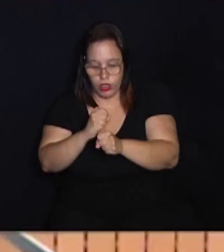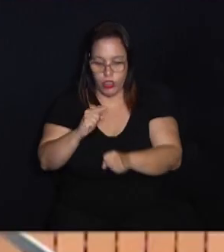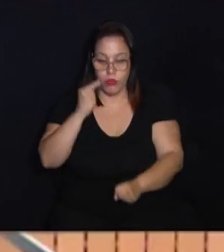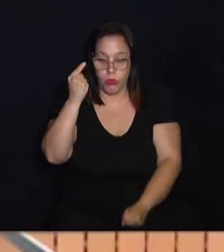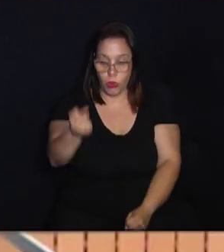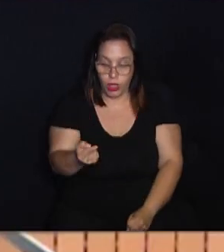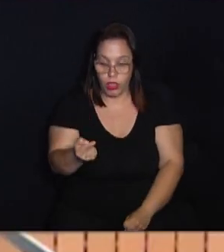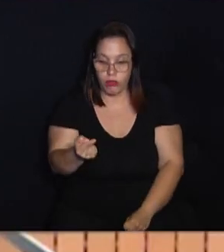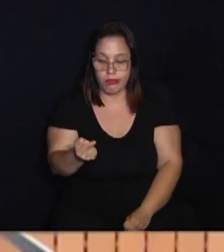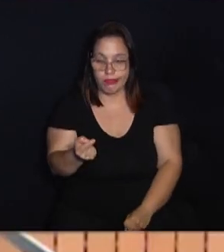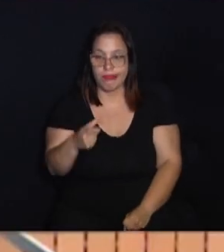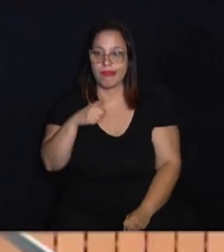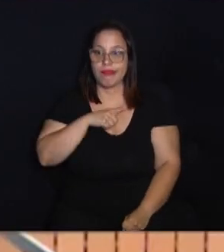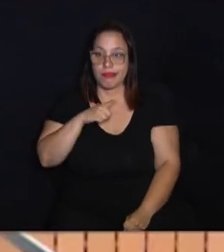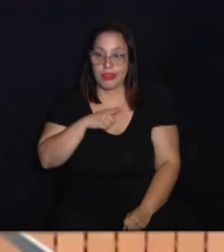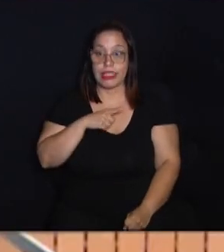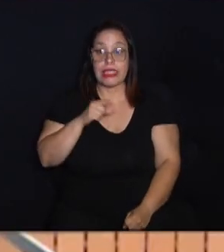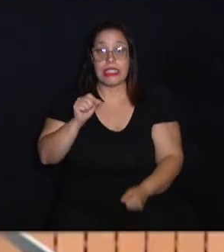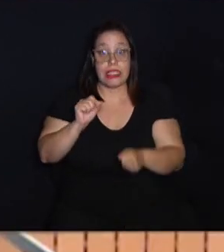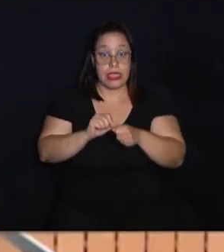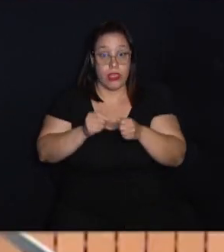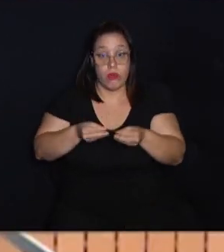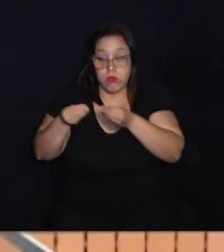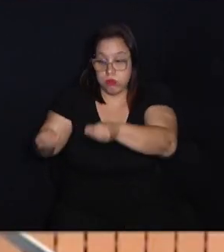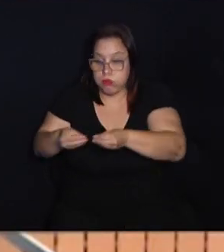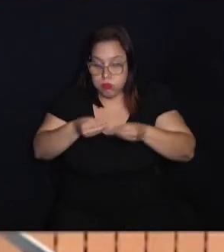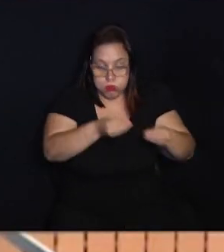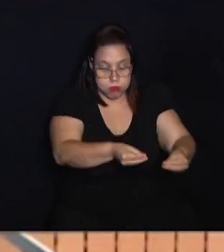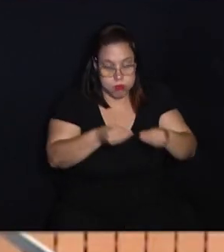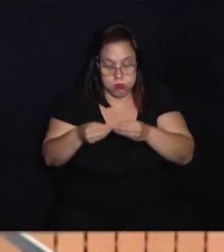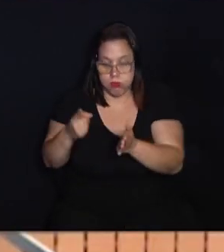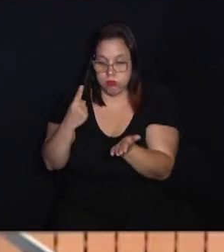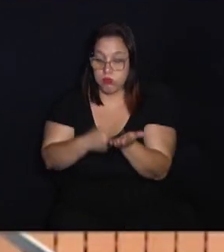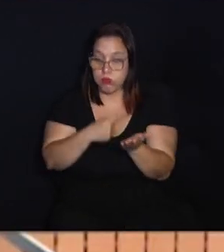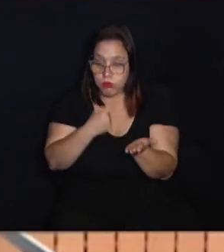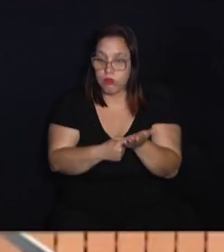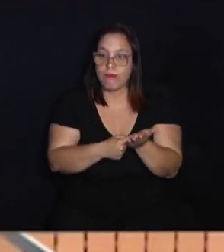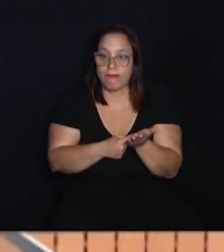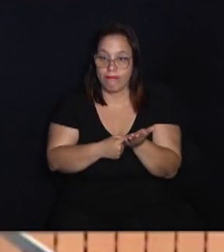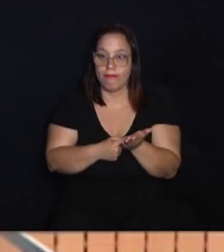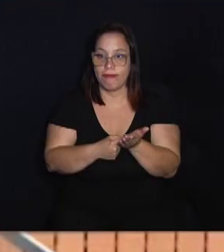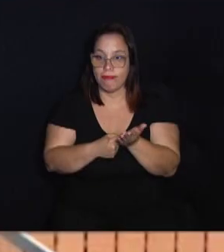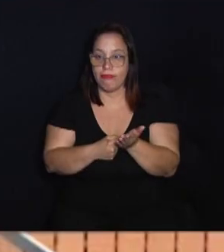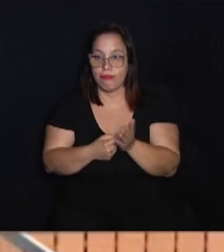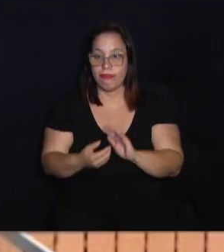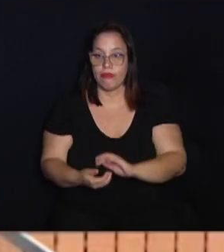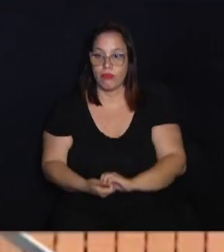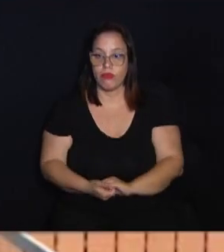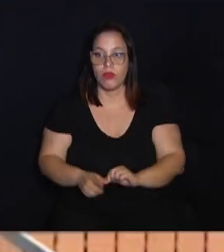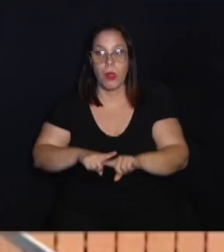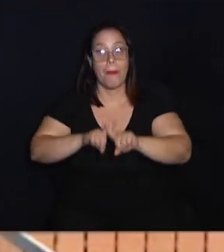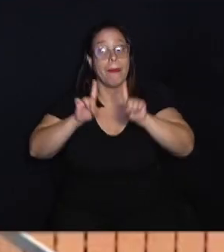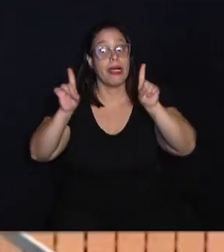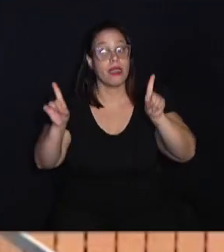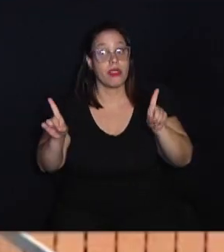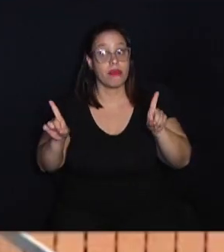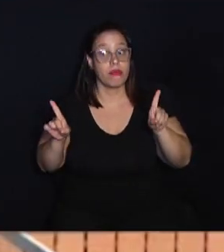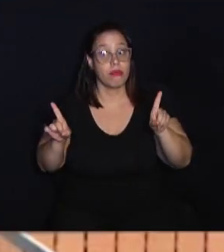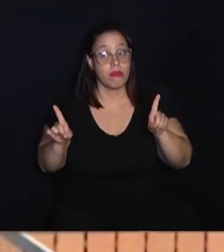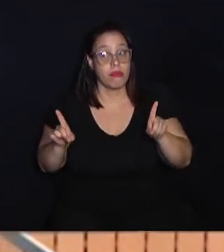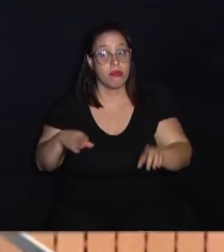nós tivemos que fazer as entregas que nós tínhamos nos comprometidos. Mas a